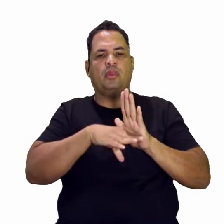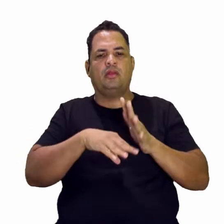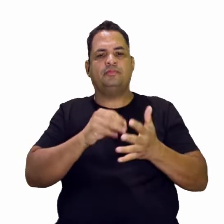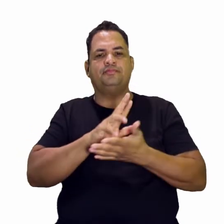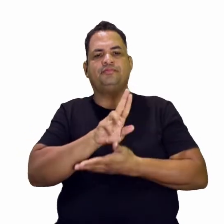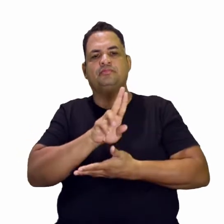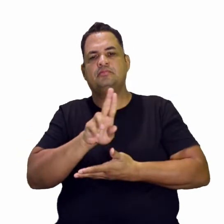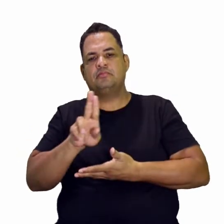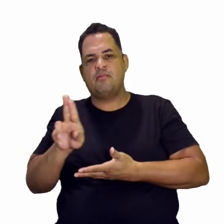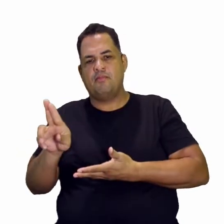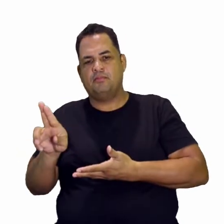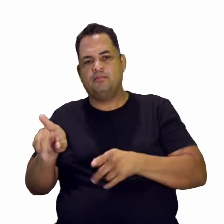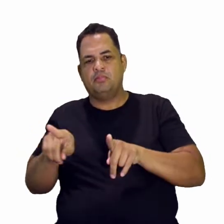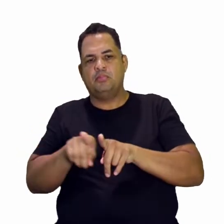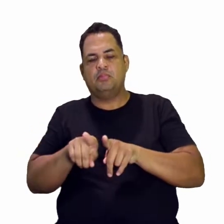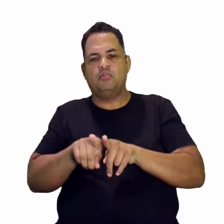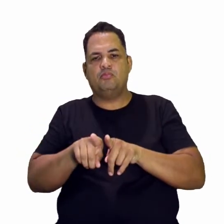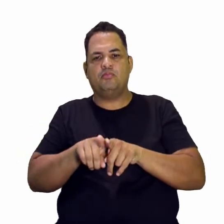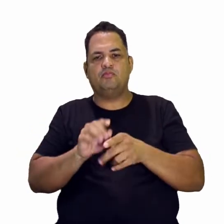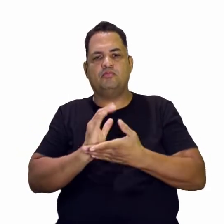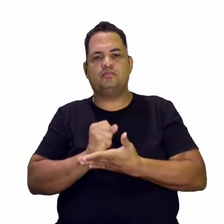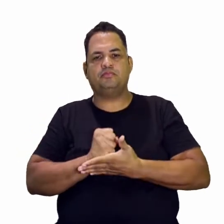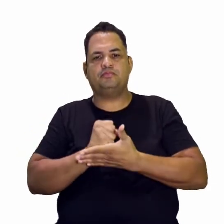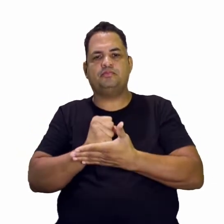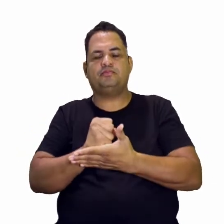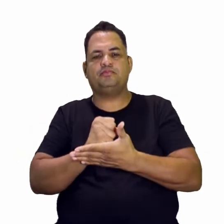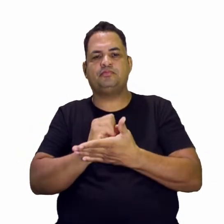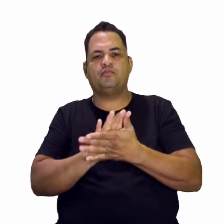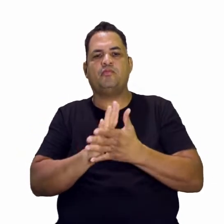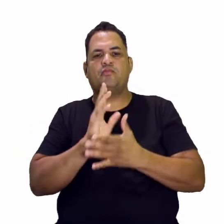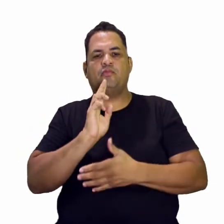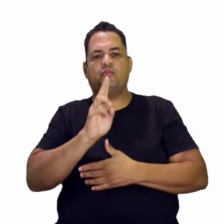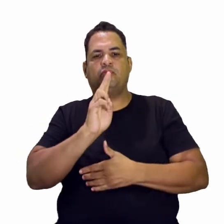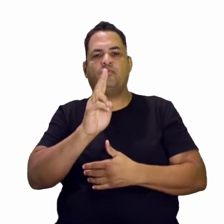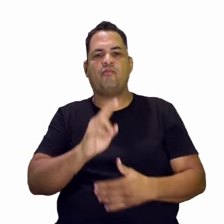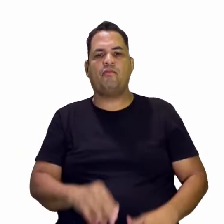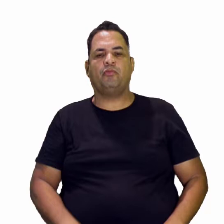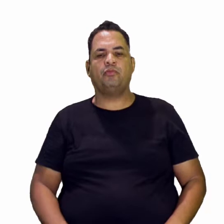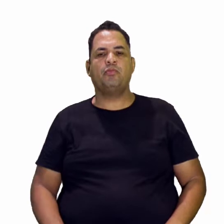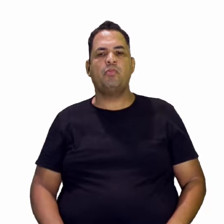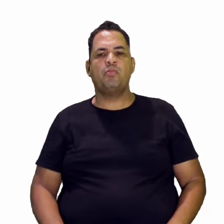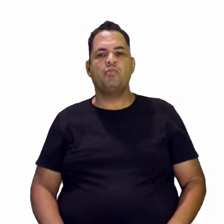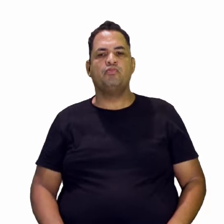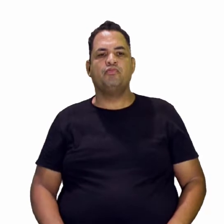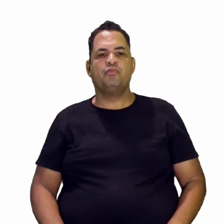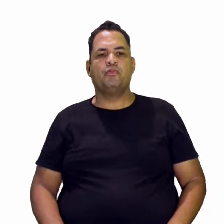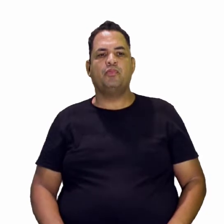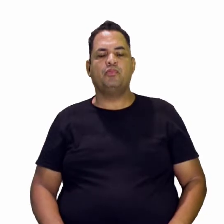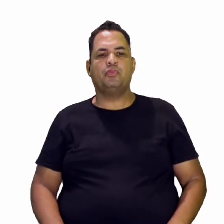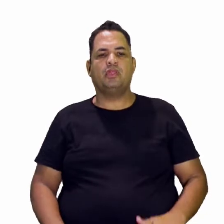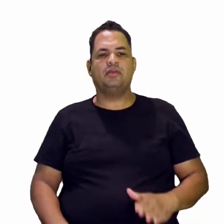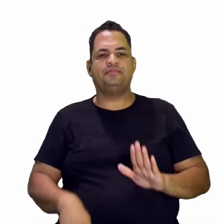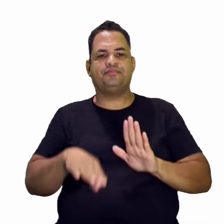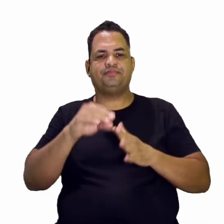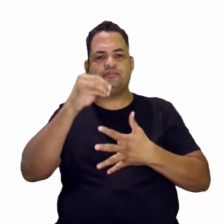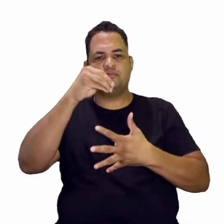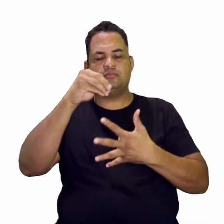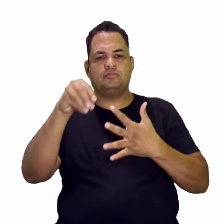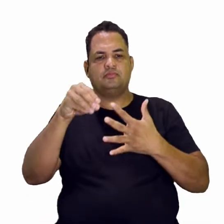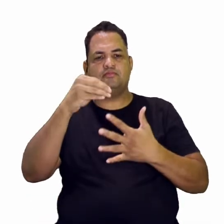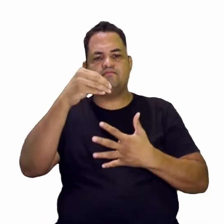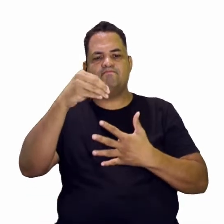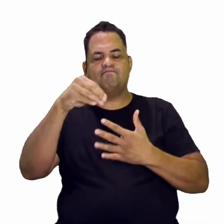nomenclatura também apoiando esse processo, tá? Então, classificação é o quê,